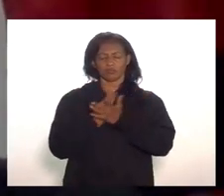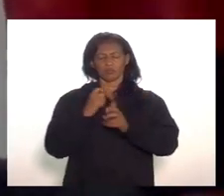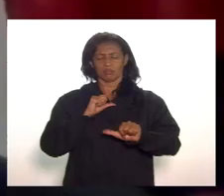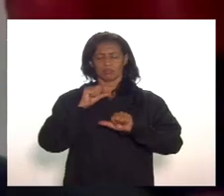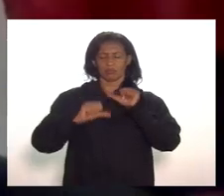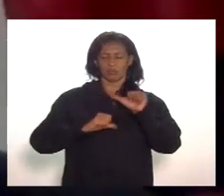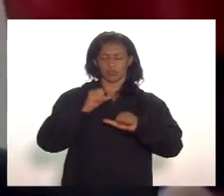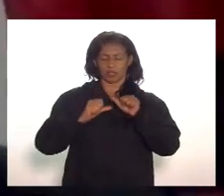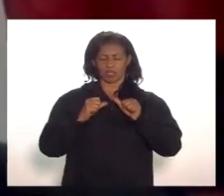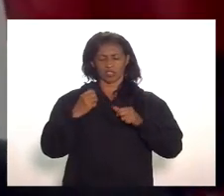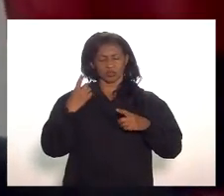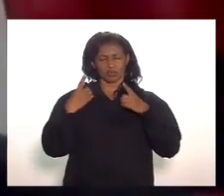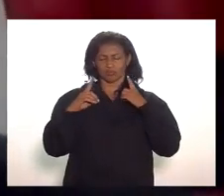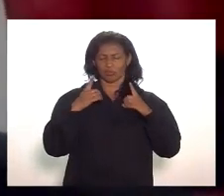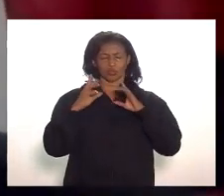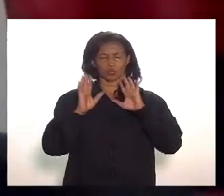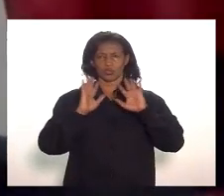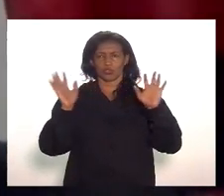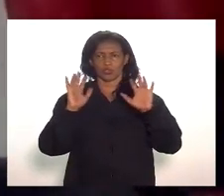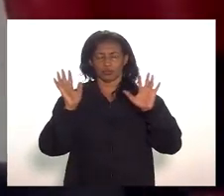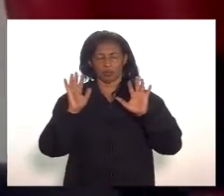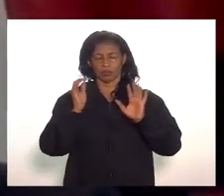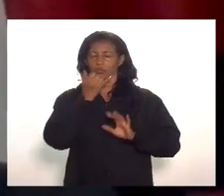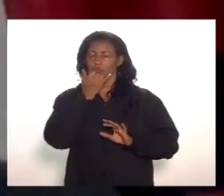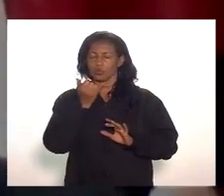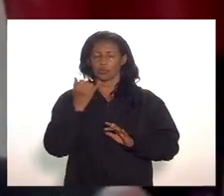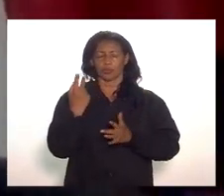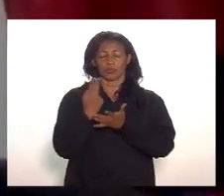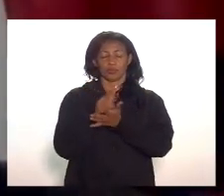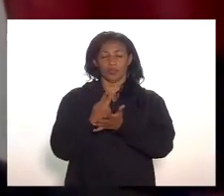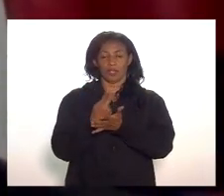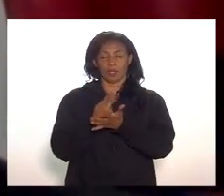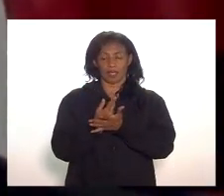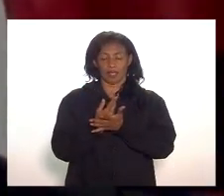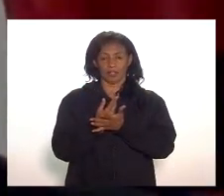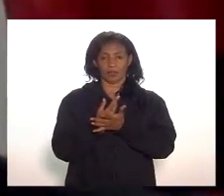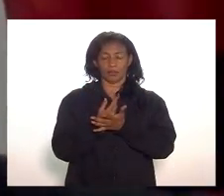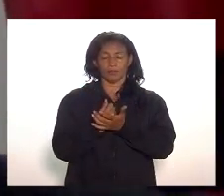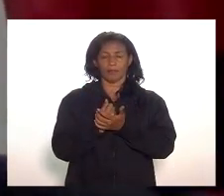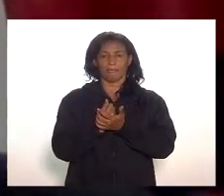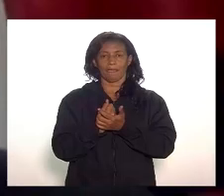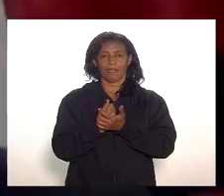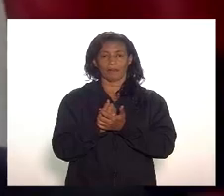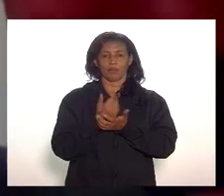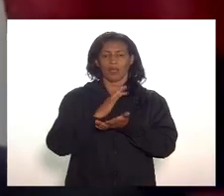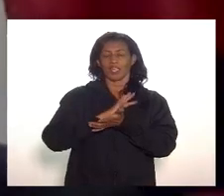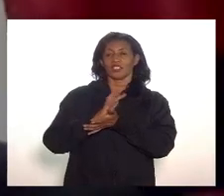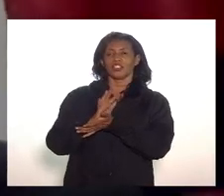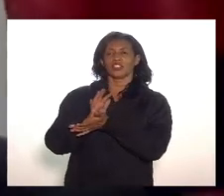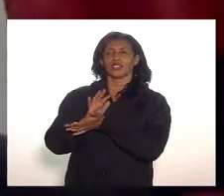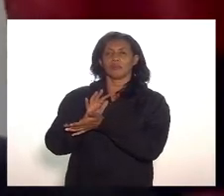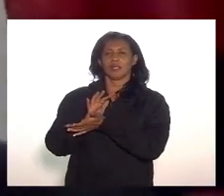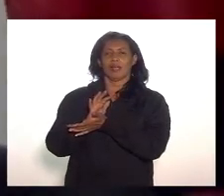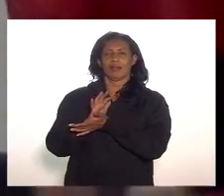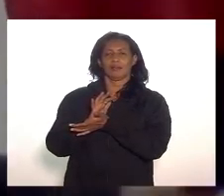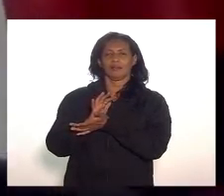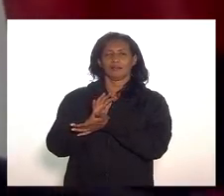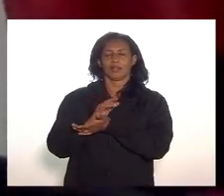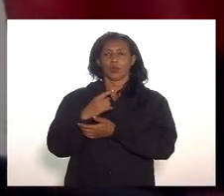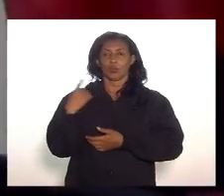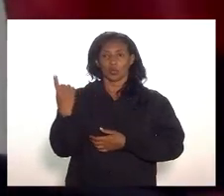está discutindo aqui, Vossa Excelência me corrija se eu estiver errado, a possibilidade ou não de fiscalização desses veículos. O que nós